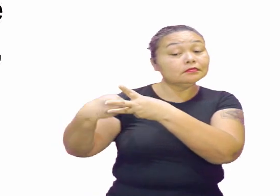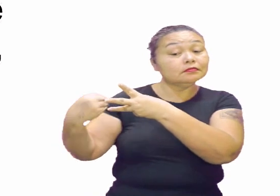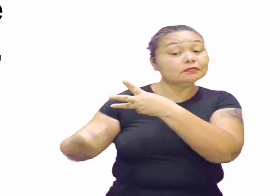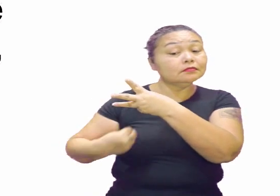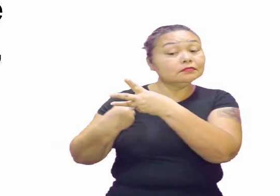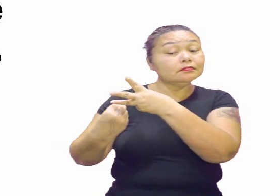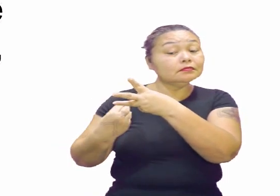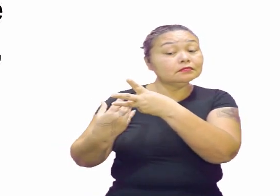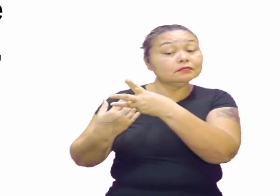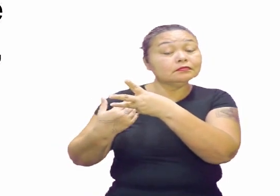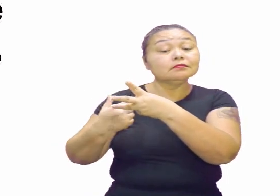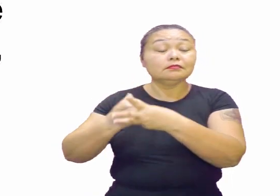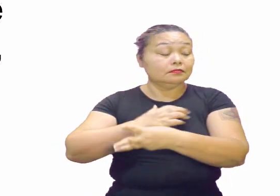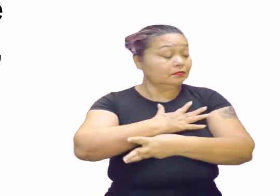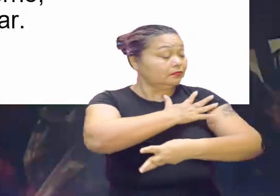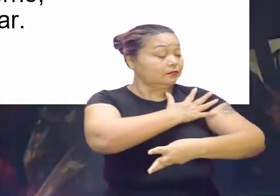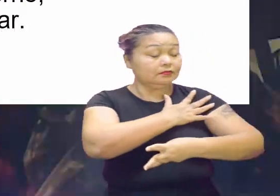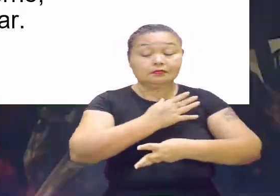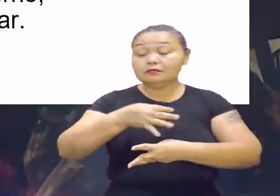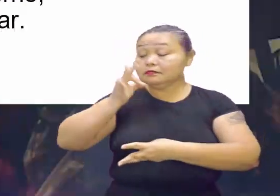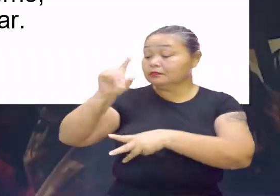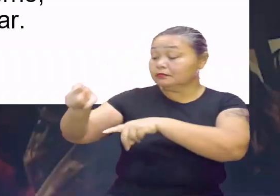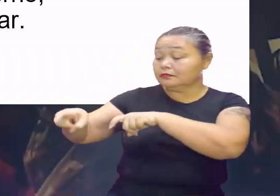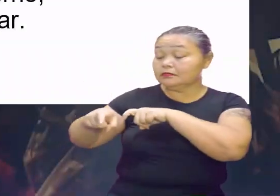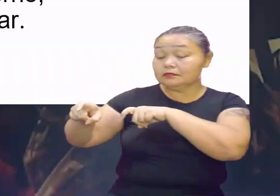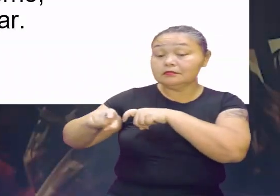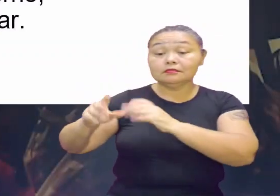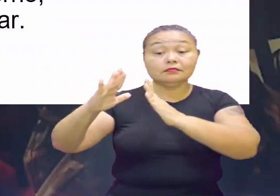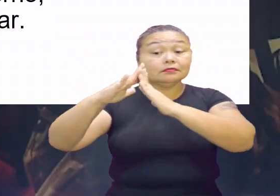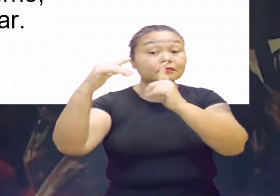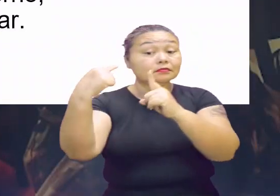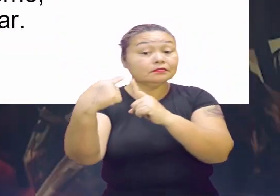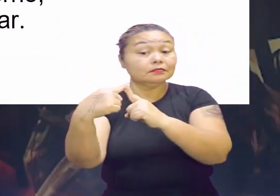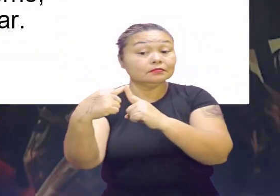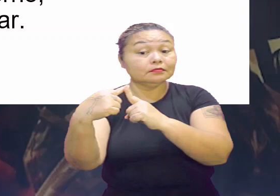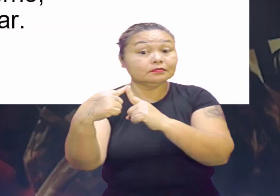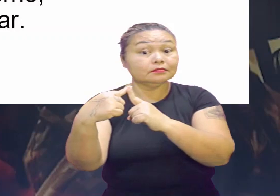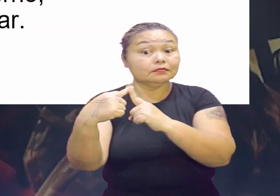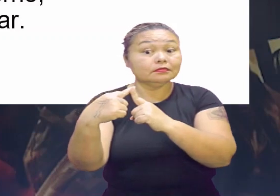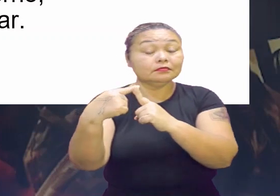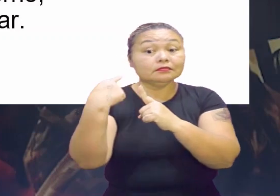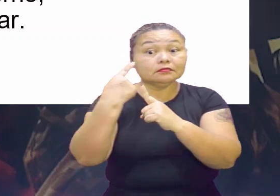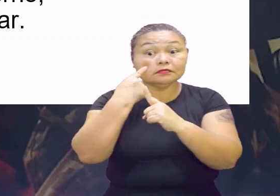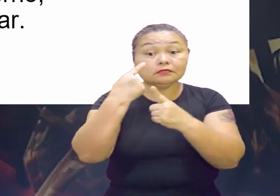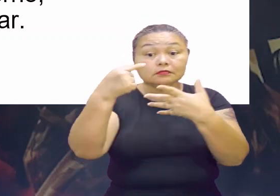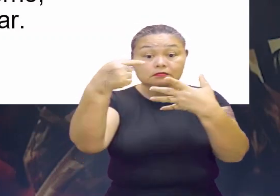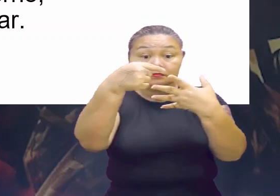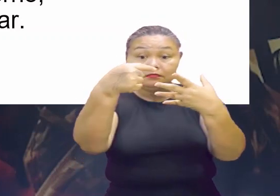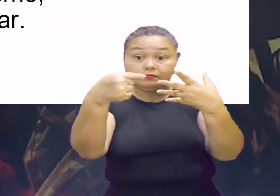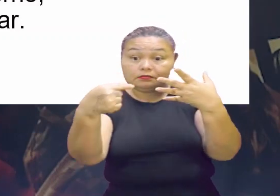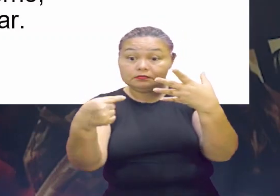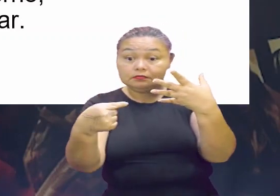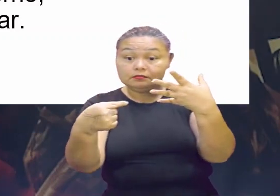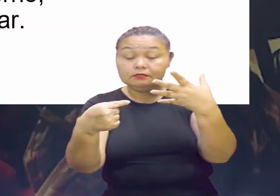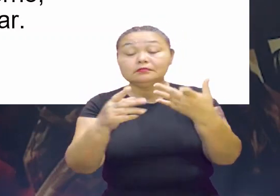assim? Vem para mim. Militares, cafeicultores e igreja. Olha o que eu acabei de falar.